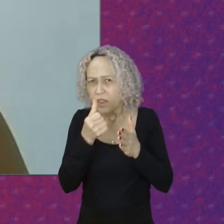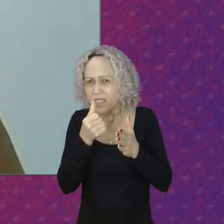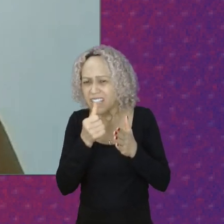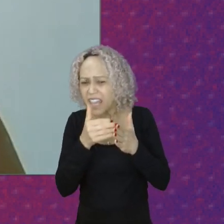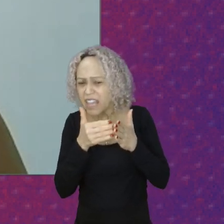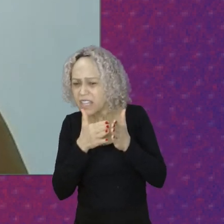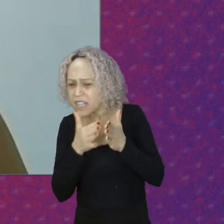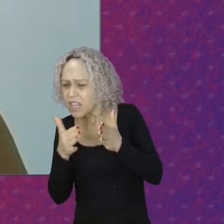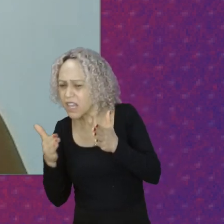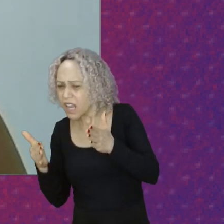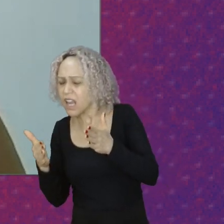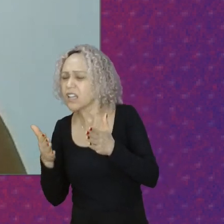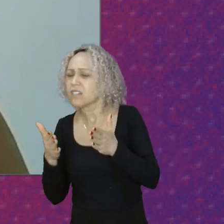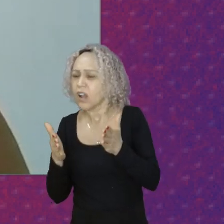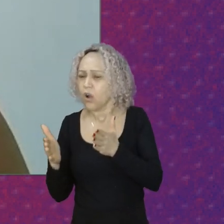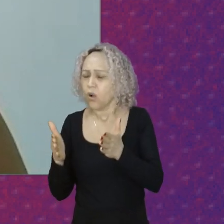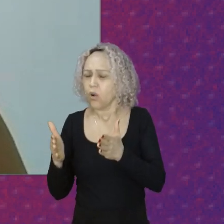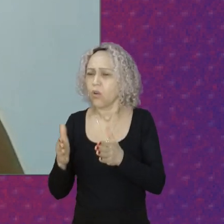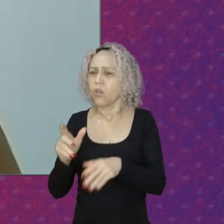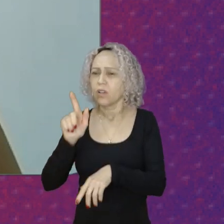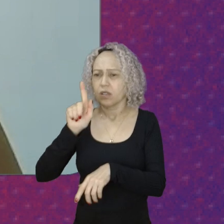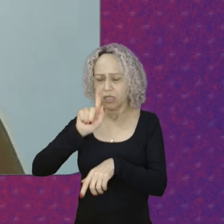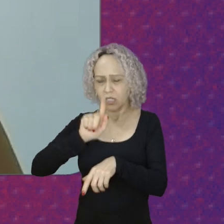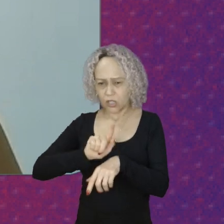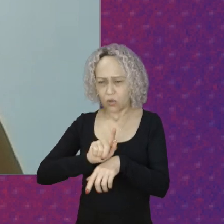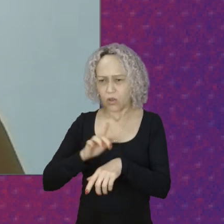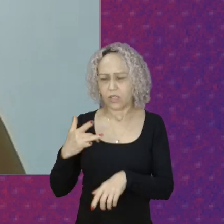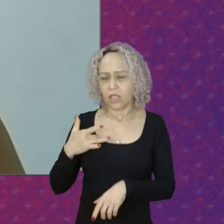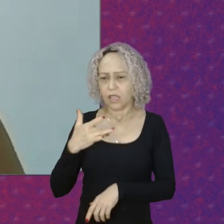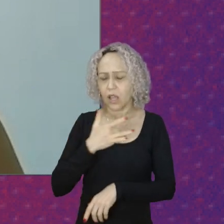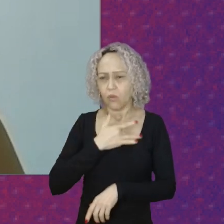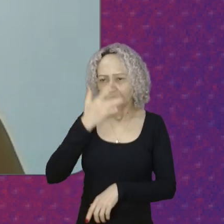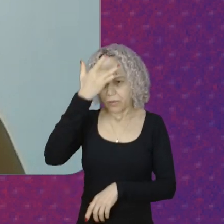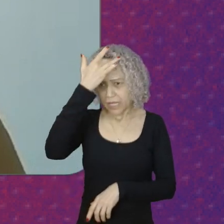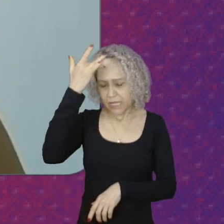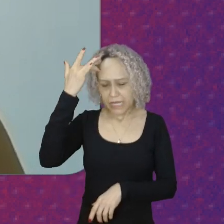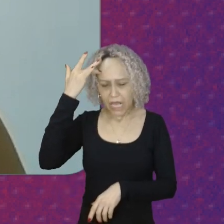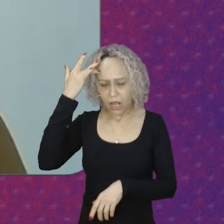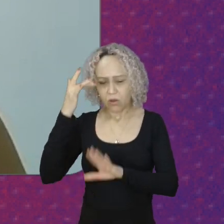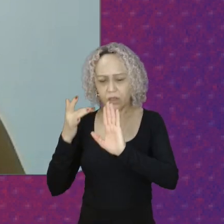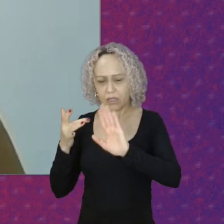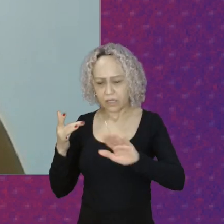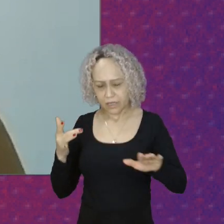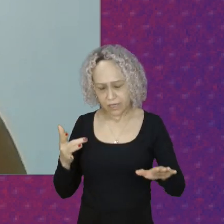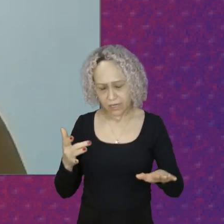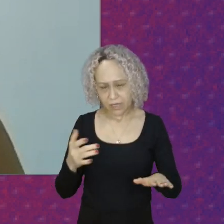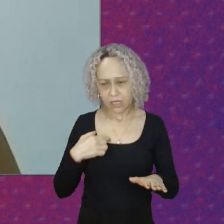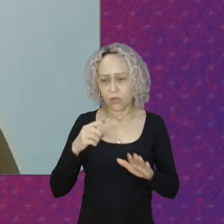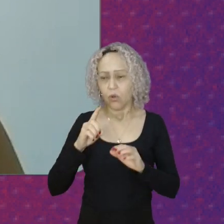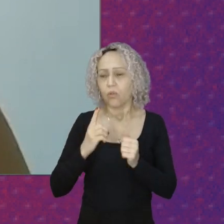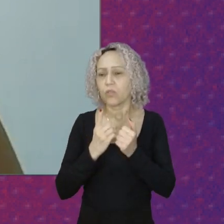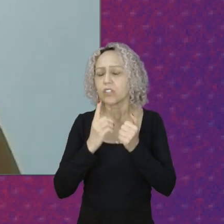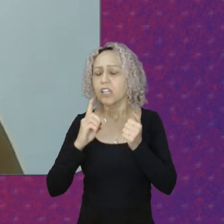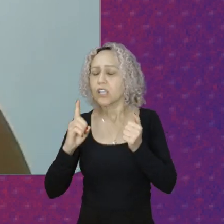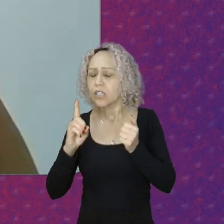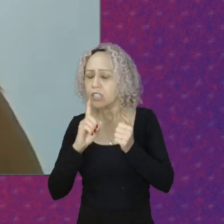gestora na saúde mental, infanto-juvenil. Gestora de um CAPS, um Centro de Atenção